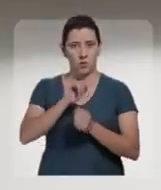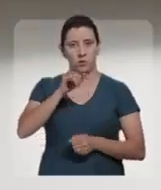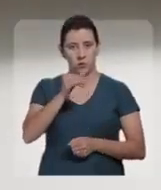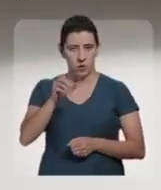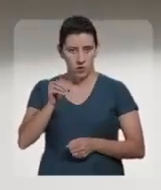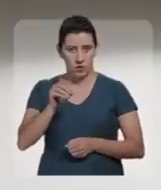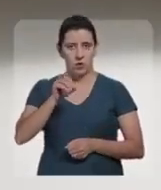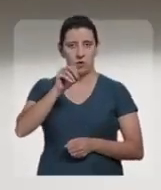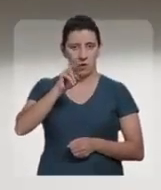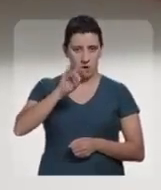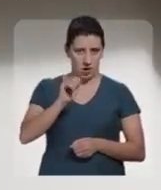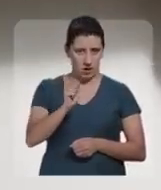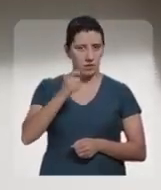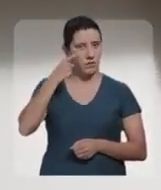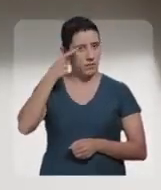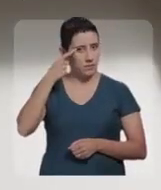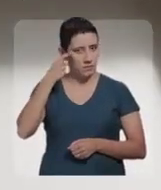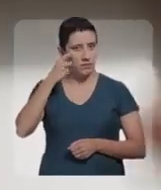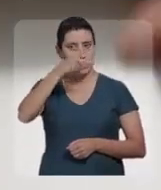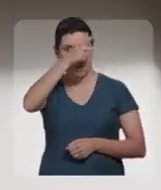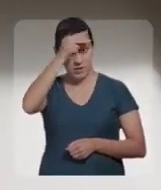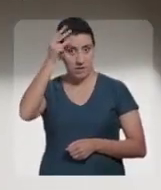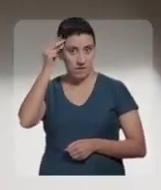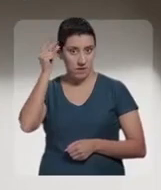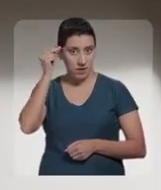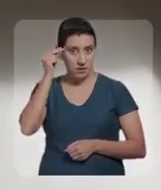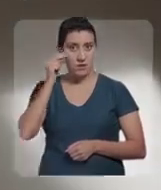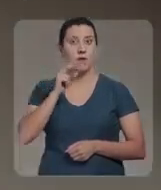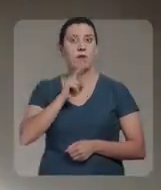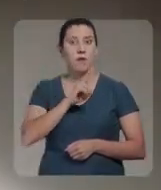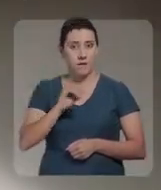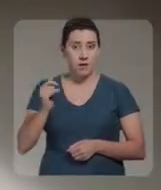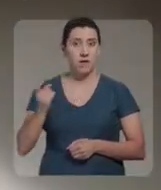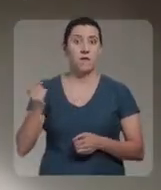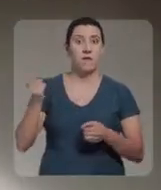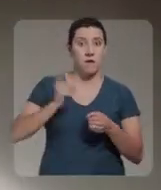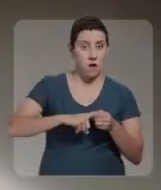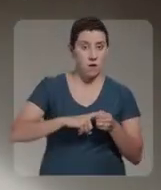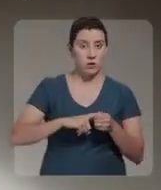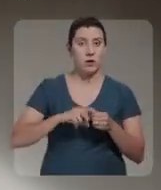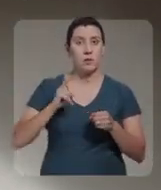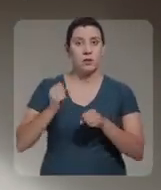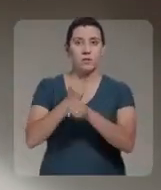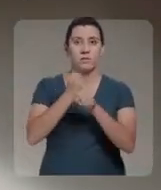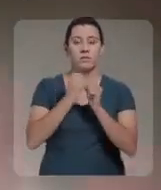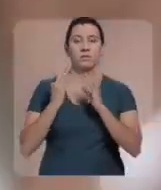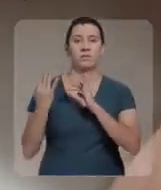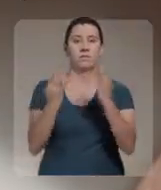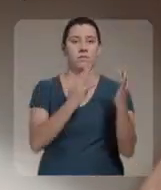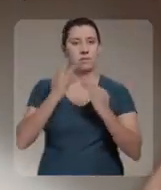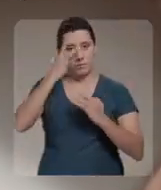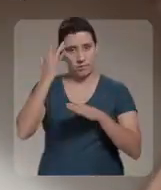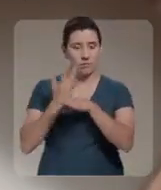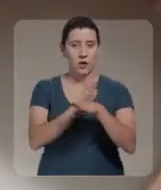com João, Dória, prefeito, vão voltar